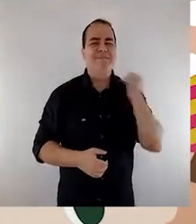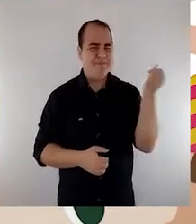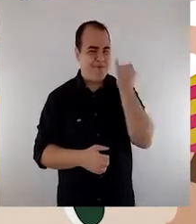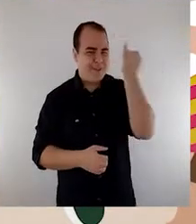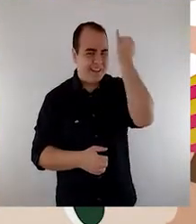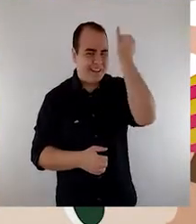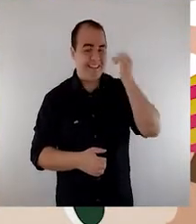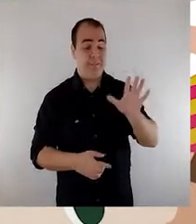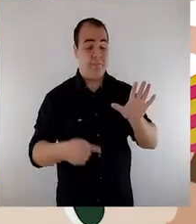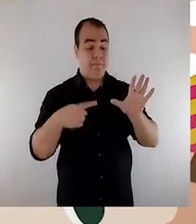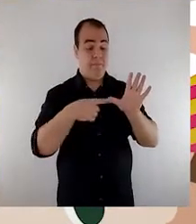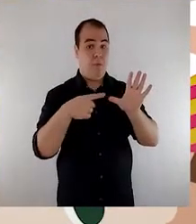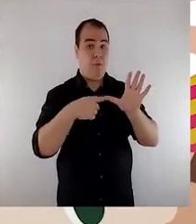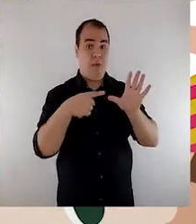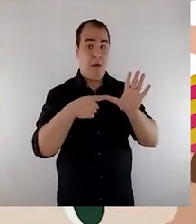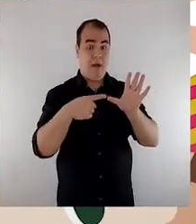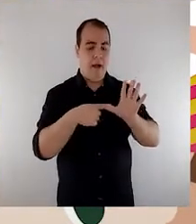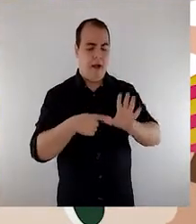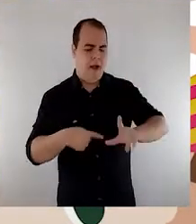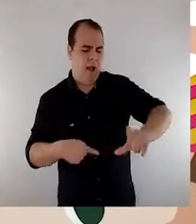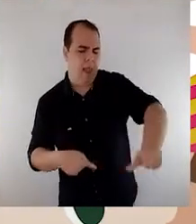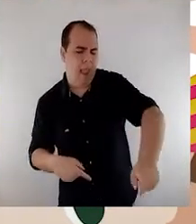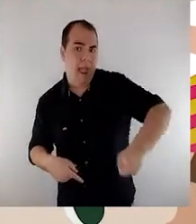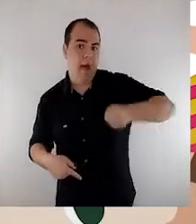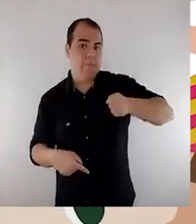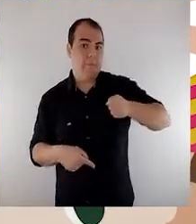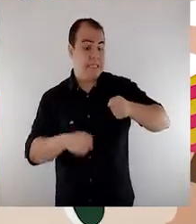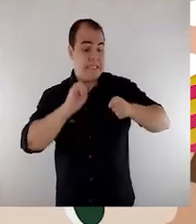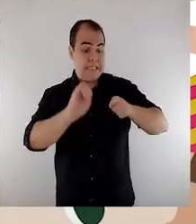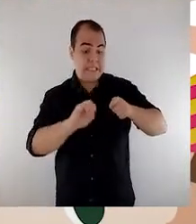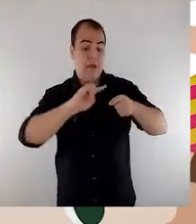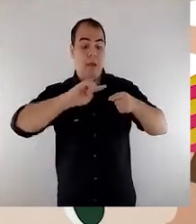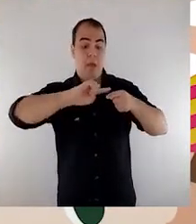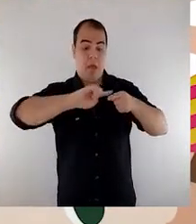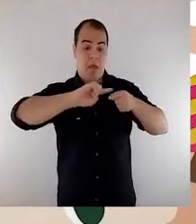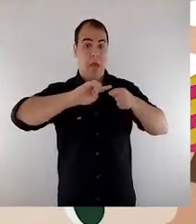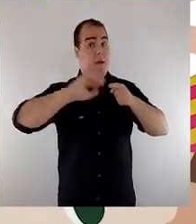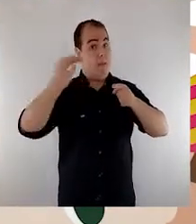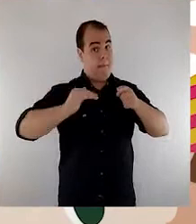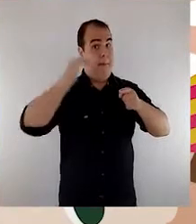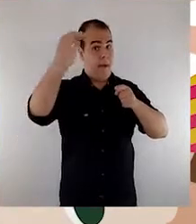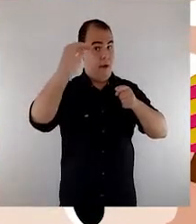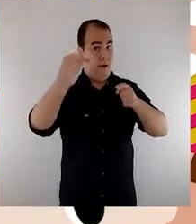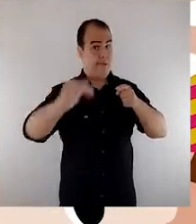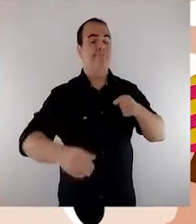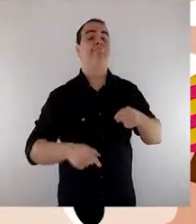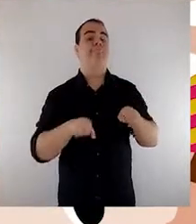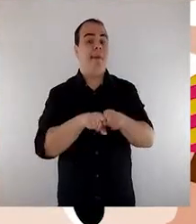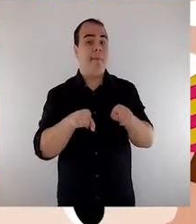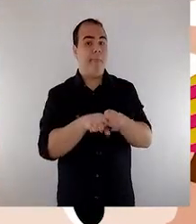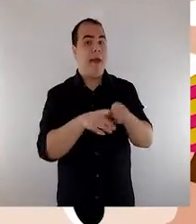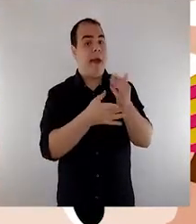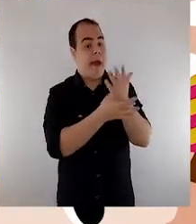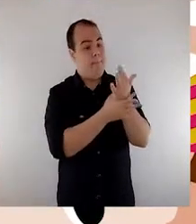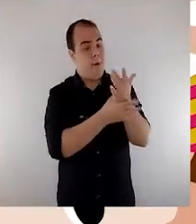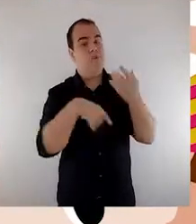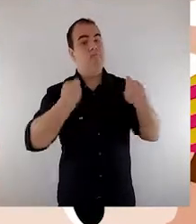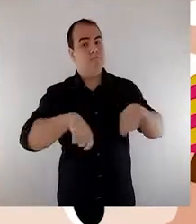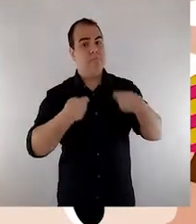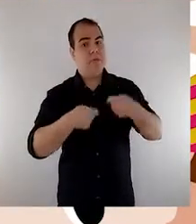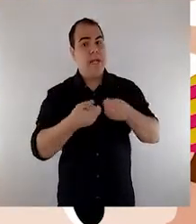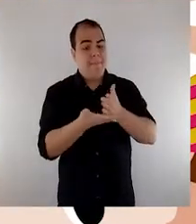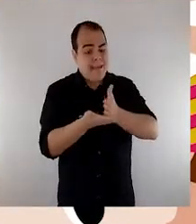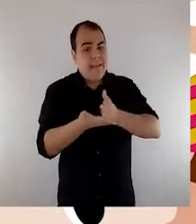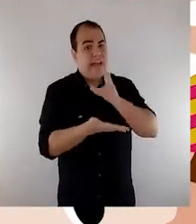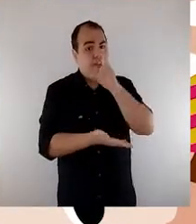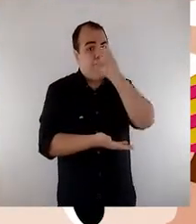exemplos de importância. O polegar não seguraria um lápis sem o indicador e o maior de todos. E a mão perderia até metade